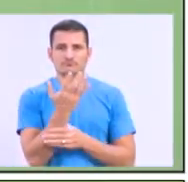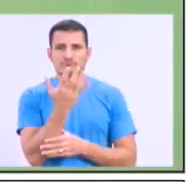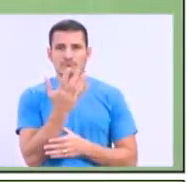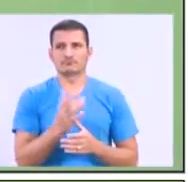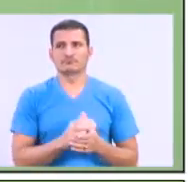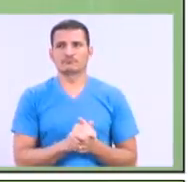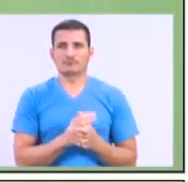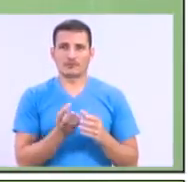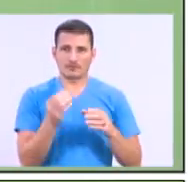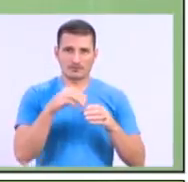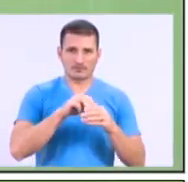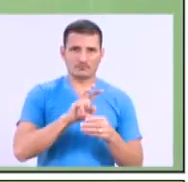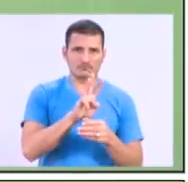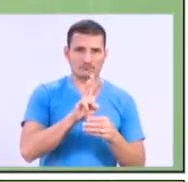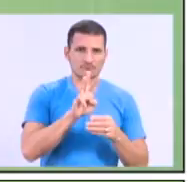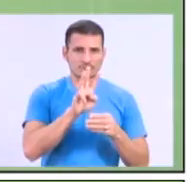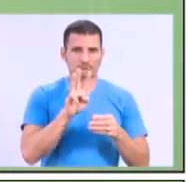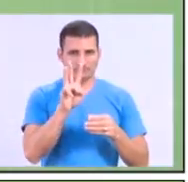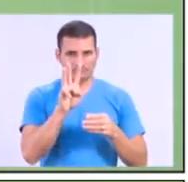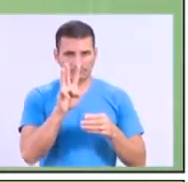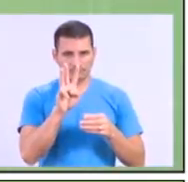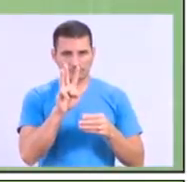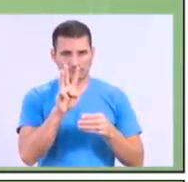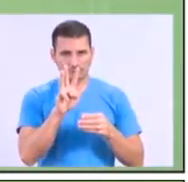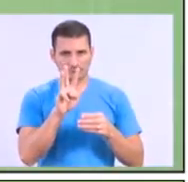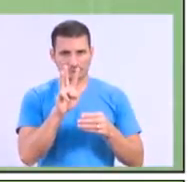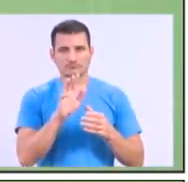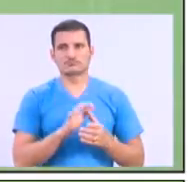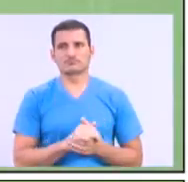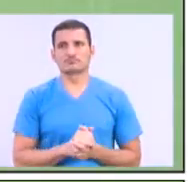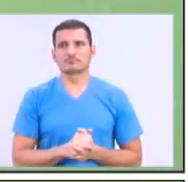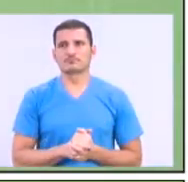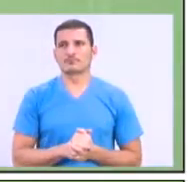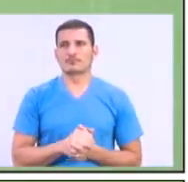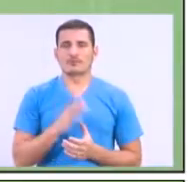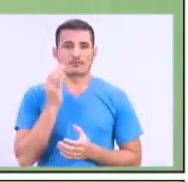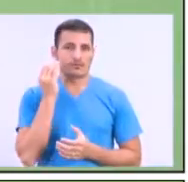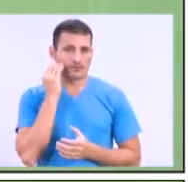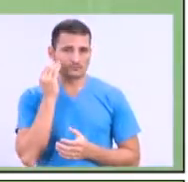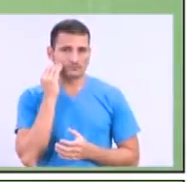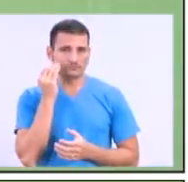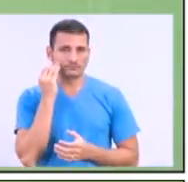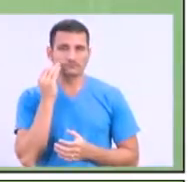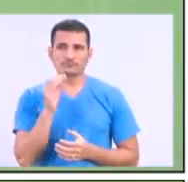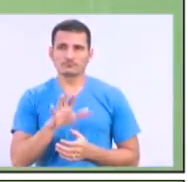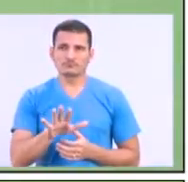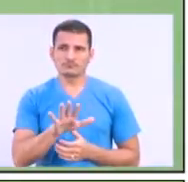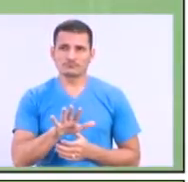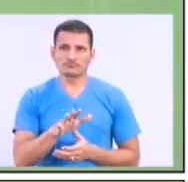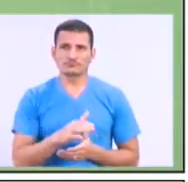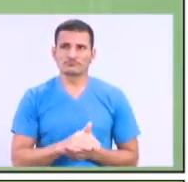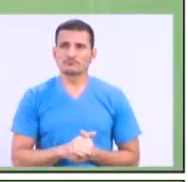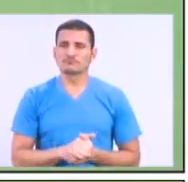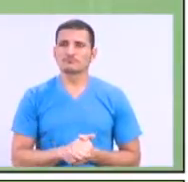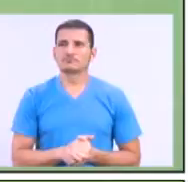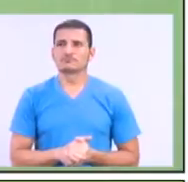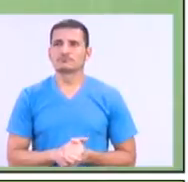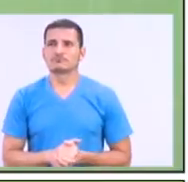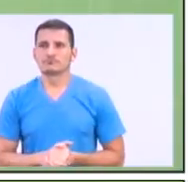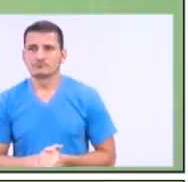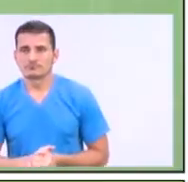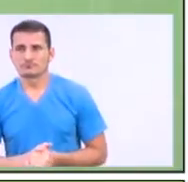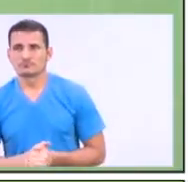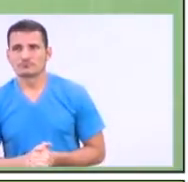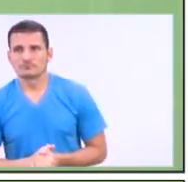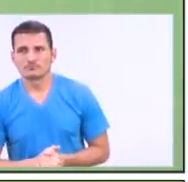pasta www, certo? E aí, para testar o ambiente, né, fazer um teste no ambiente, né, primeiro